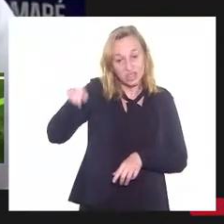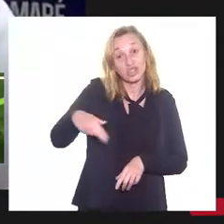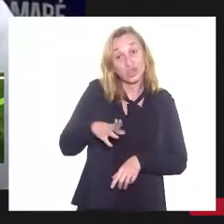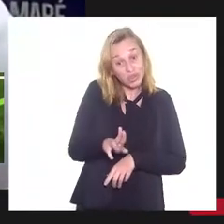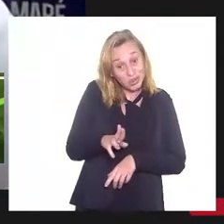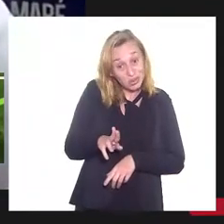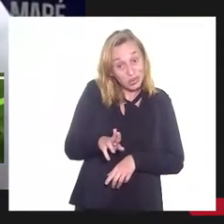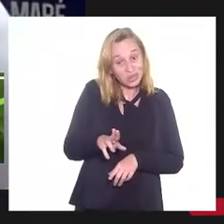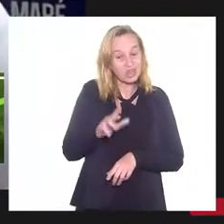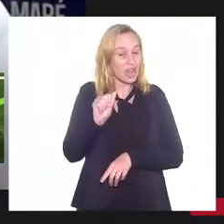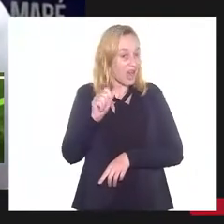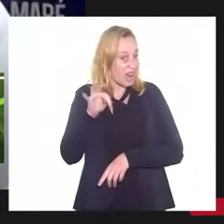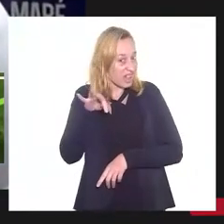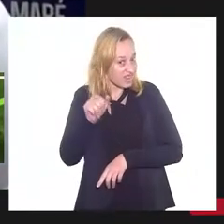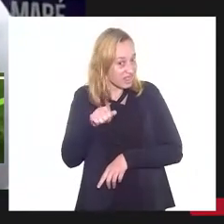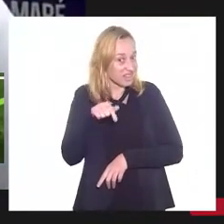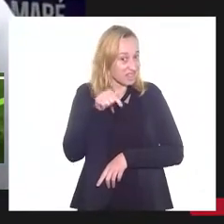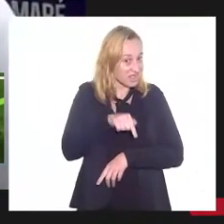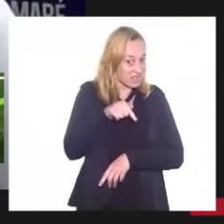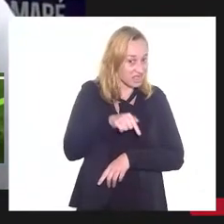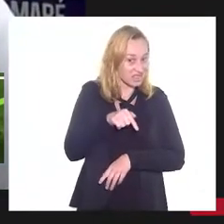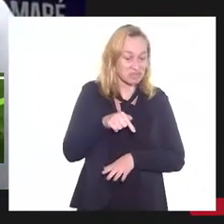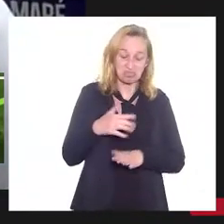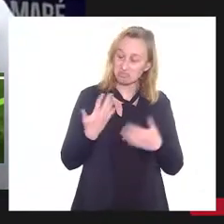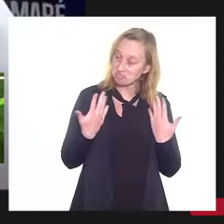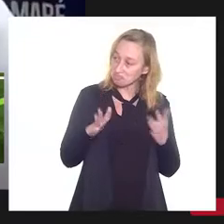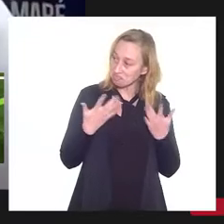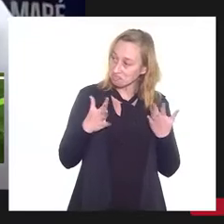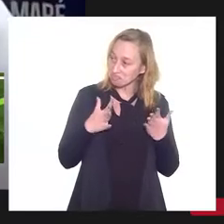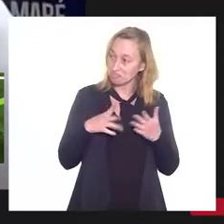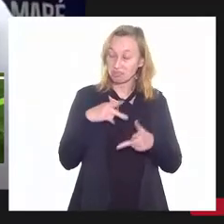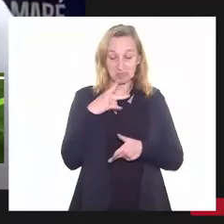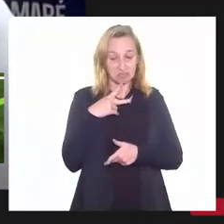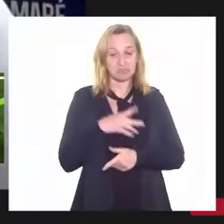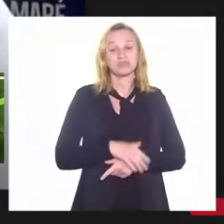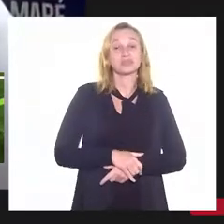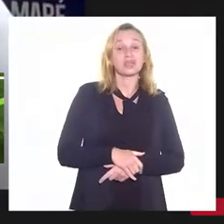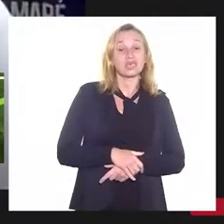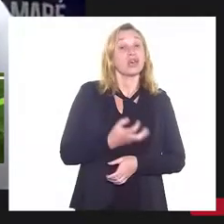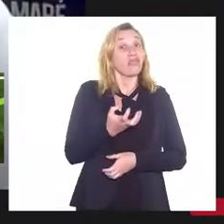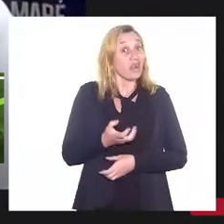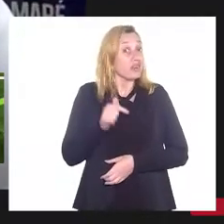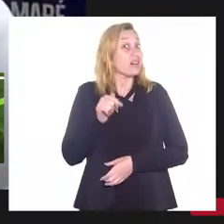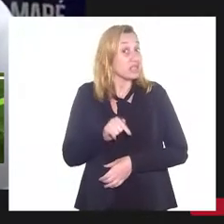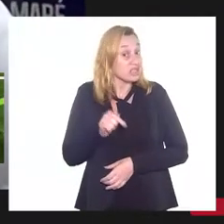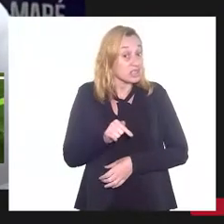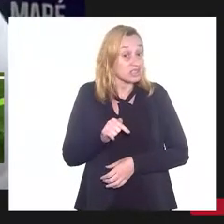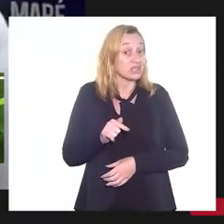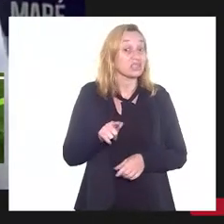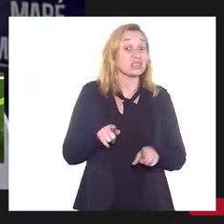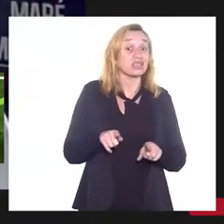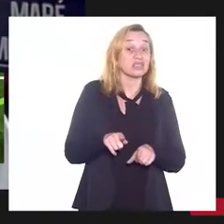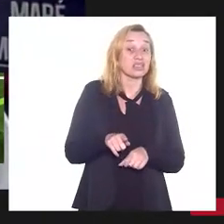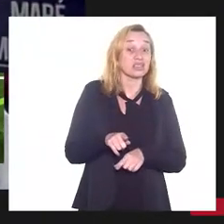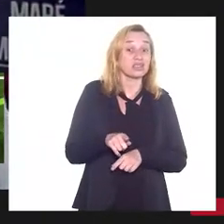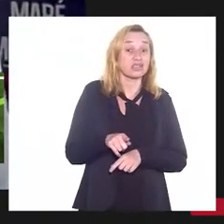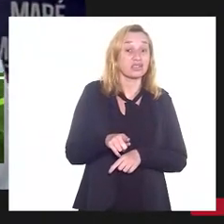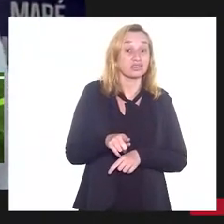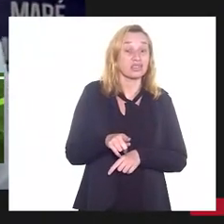Ju e o Átila Nunes aqui com essa excelentes explanações quero aqui Inclusive